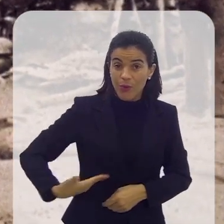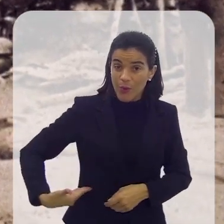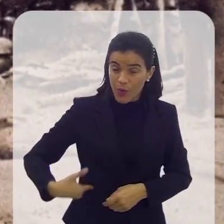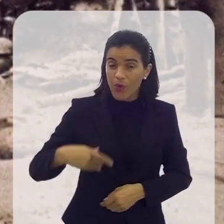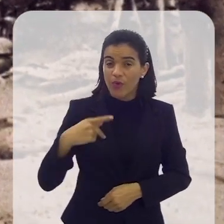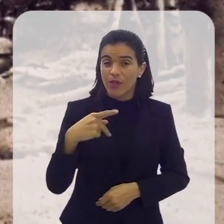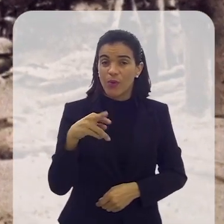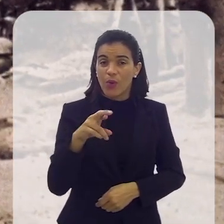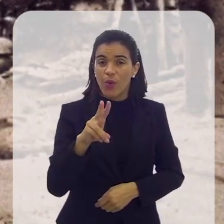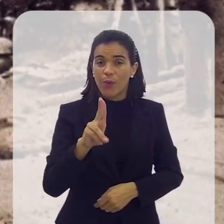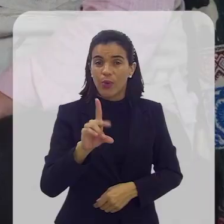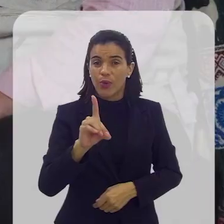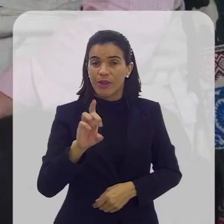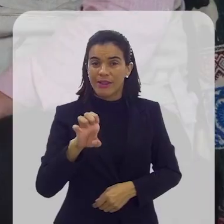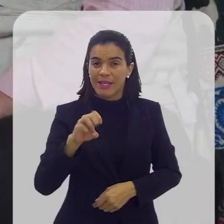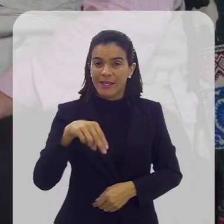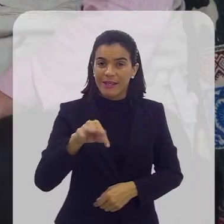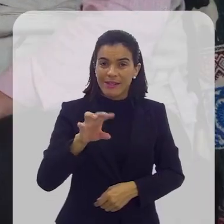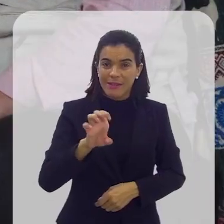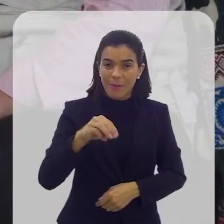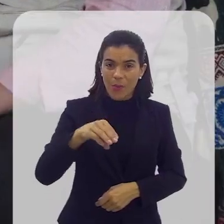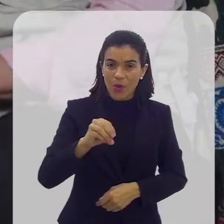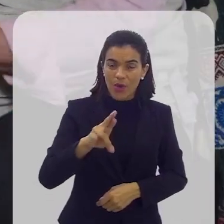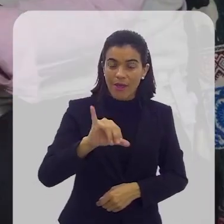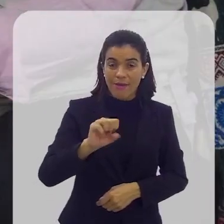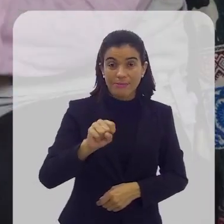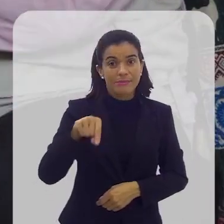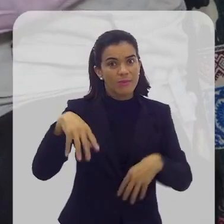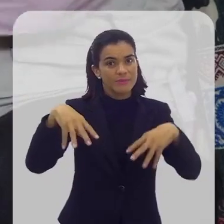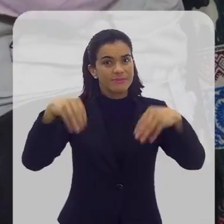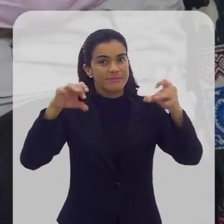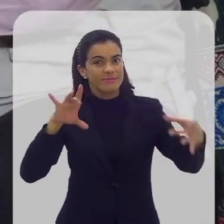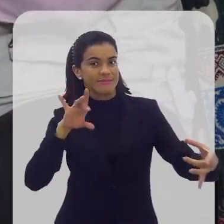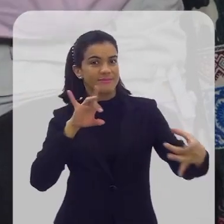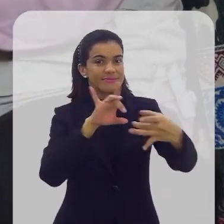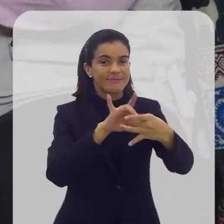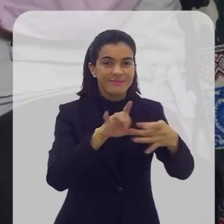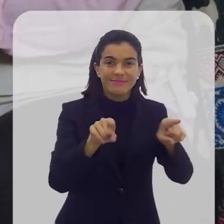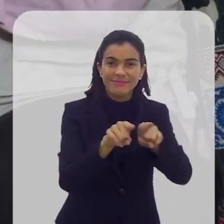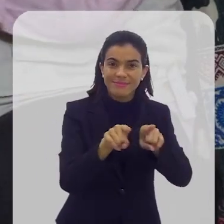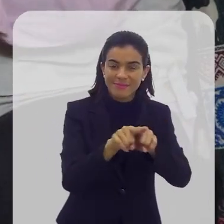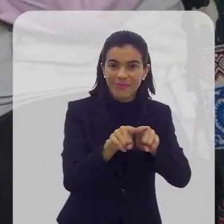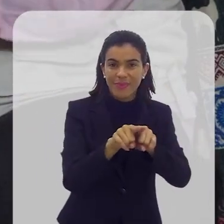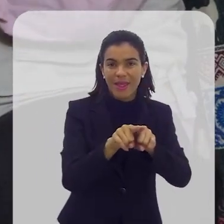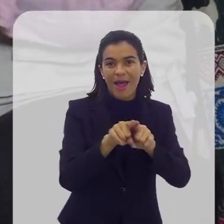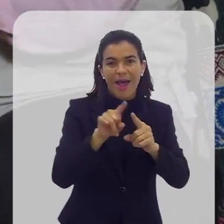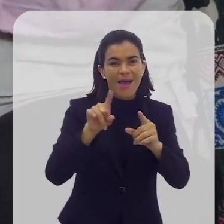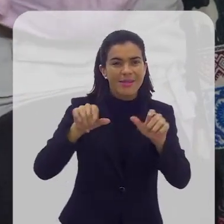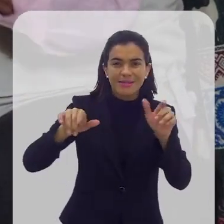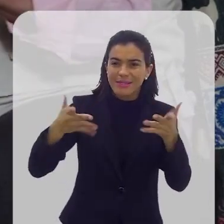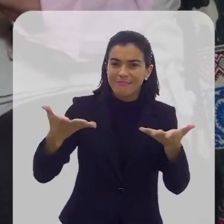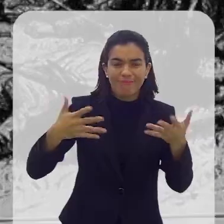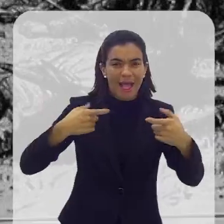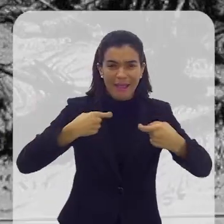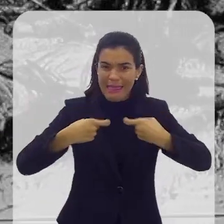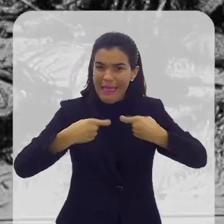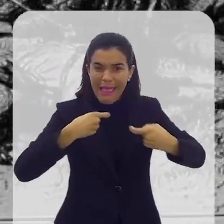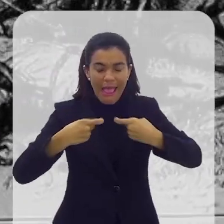a primeira-dama, Nair de Tefé, esposa de Hermes da Fonseca, muito bonita, intelectual,